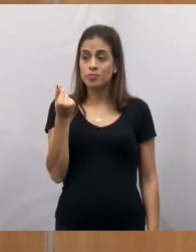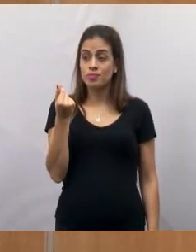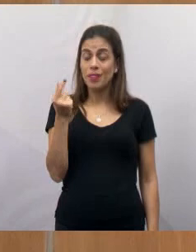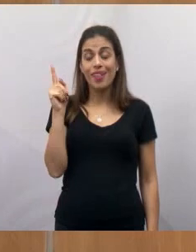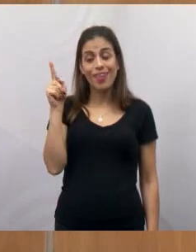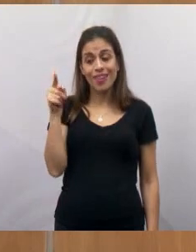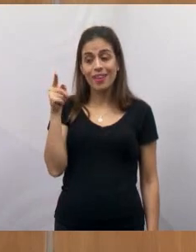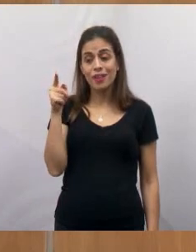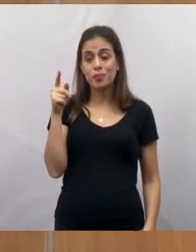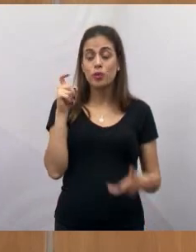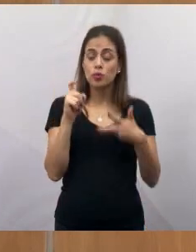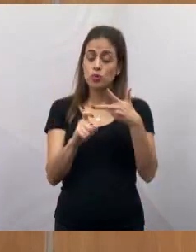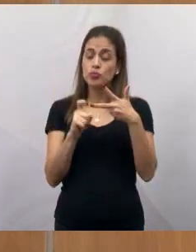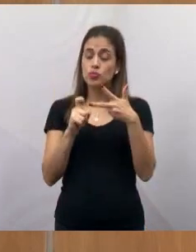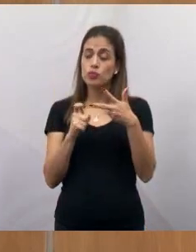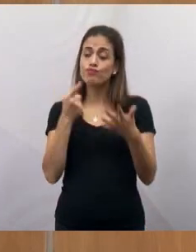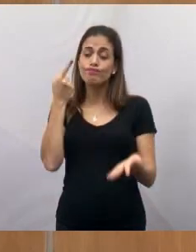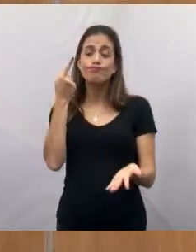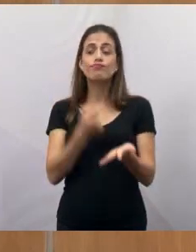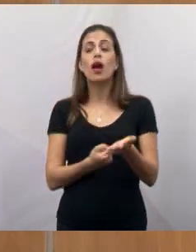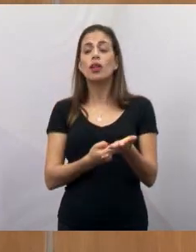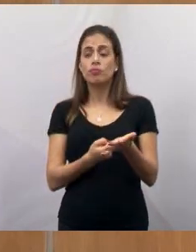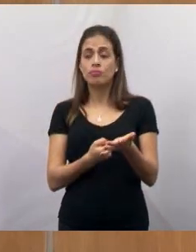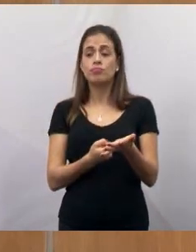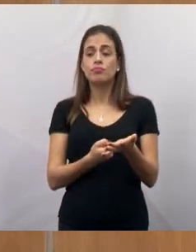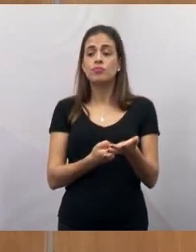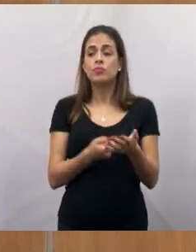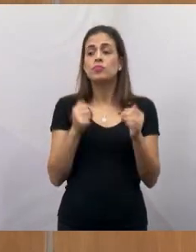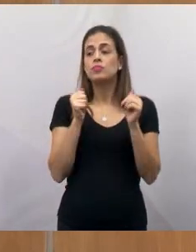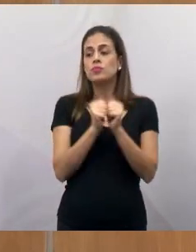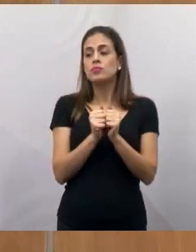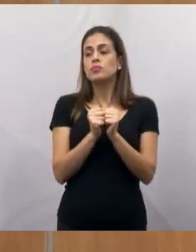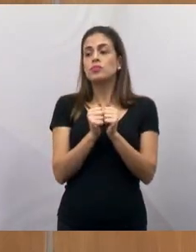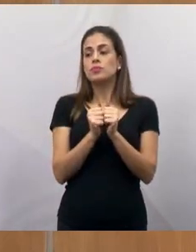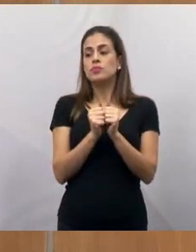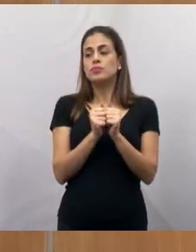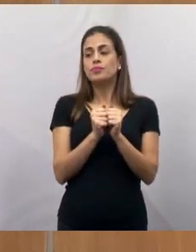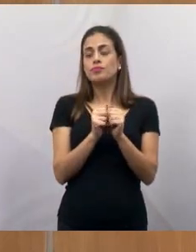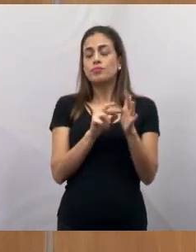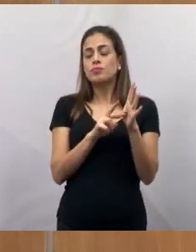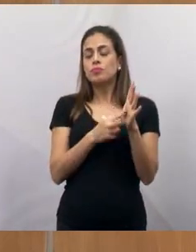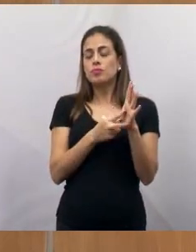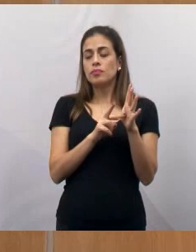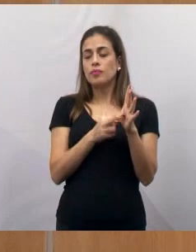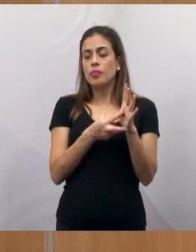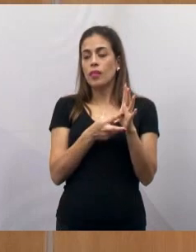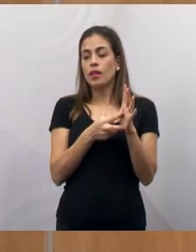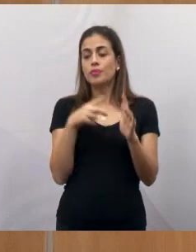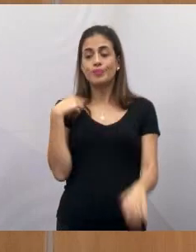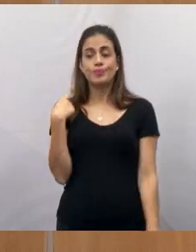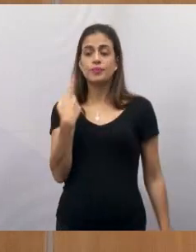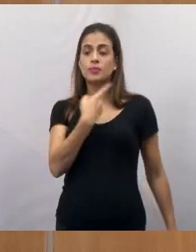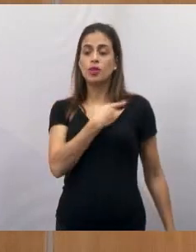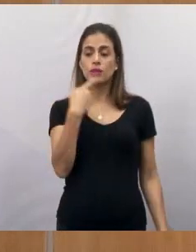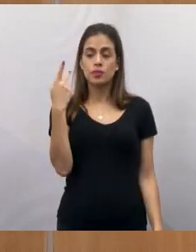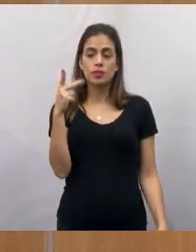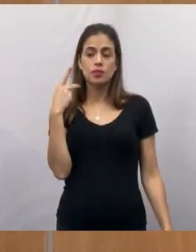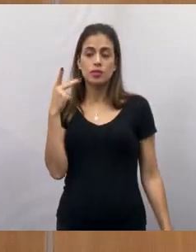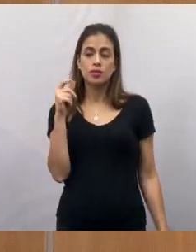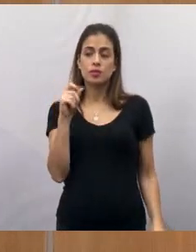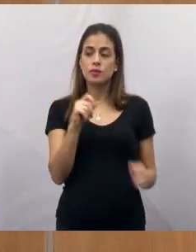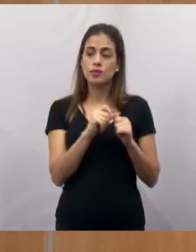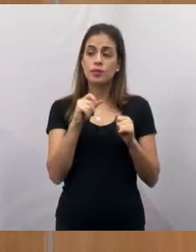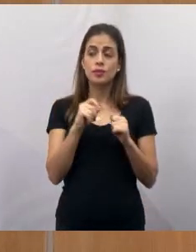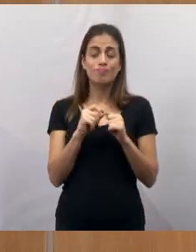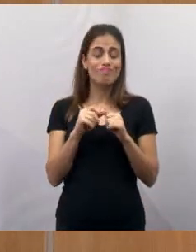prefeitura, o executivo, que determina, né, juntamente com o sindicato. Nós aqui, vereadores, fizemos o